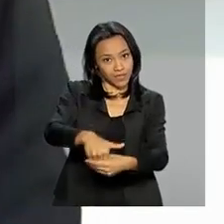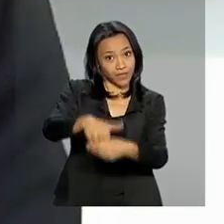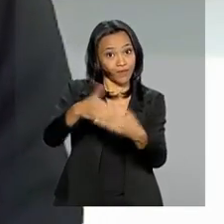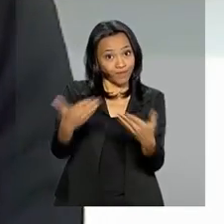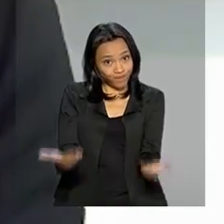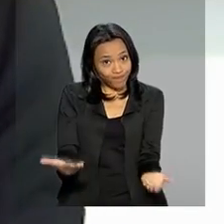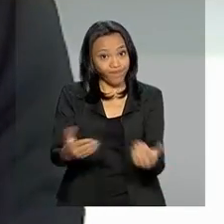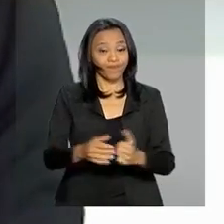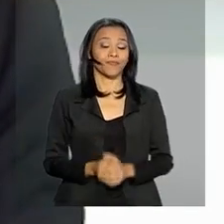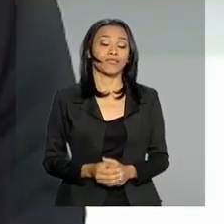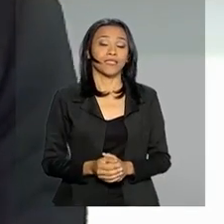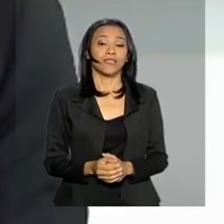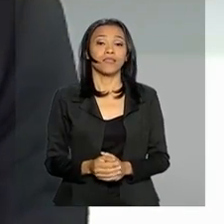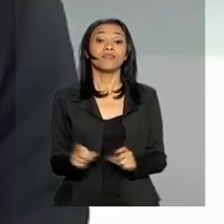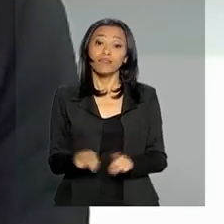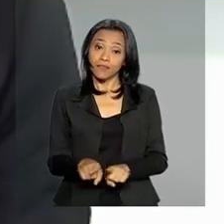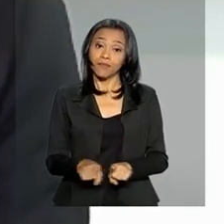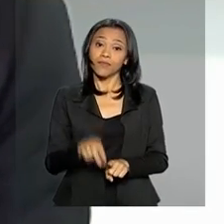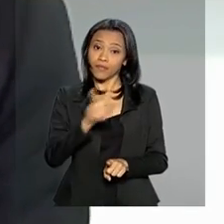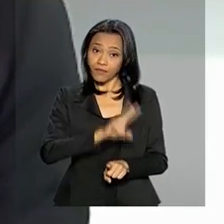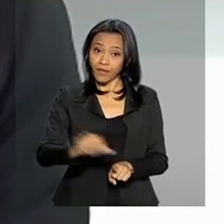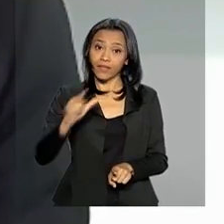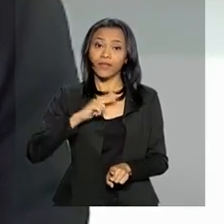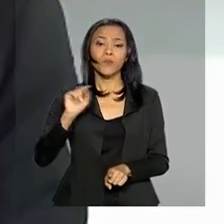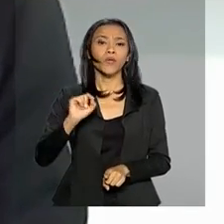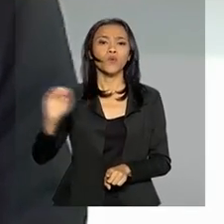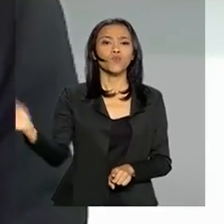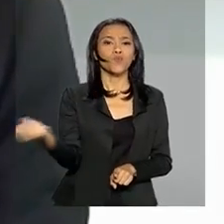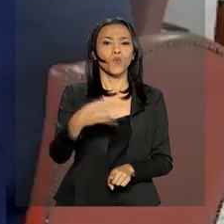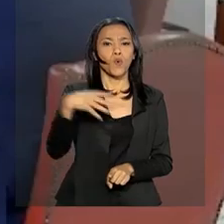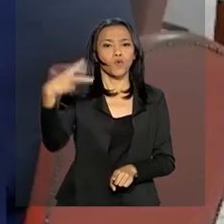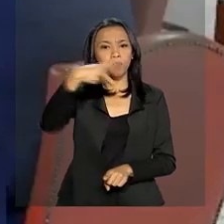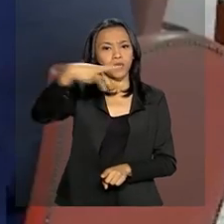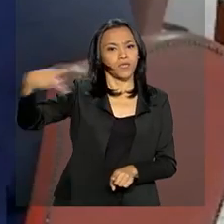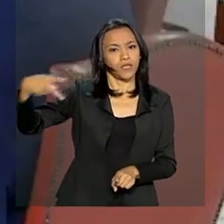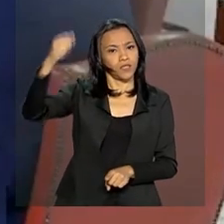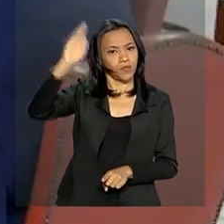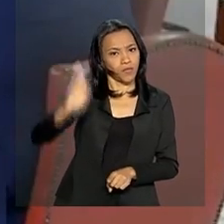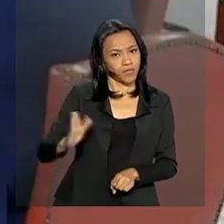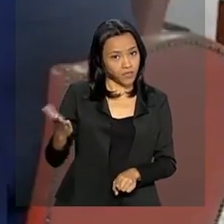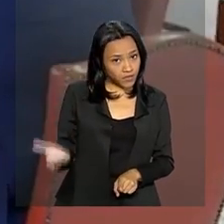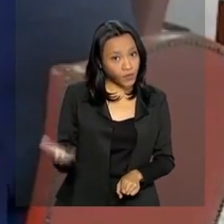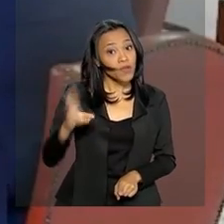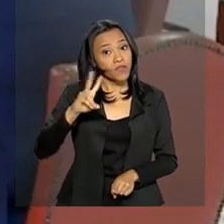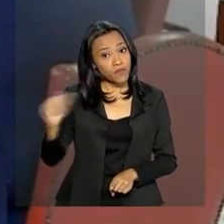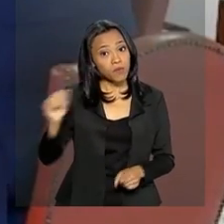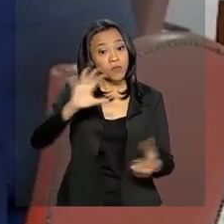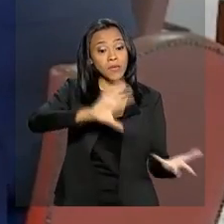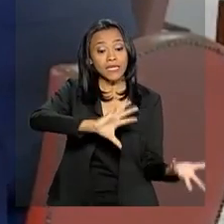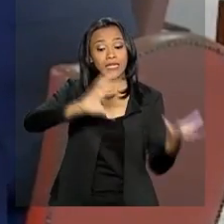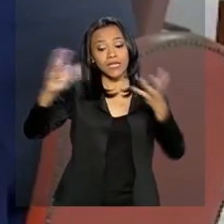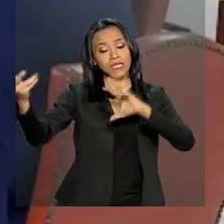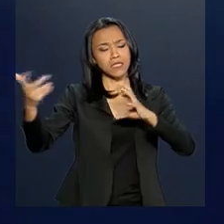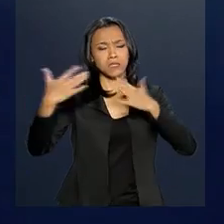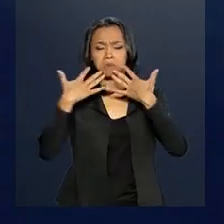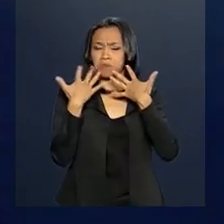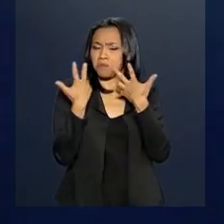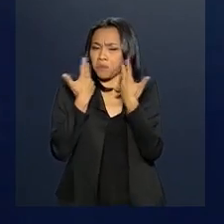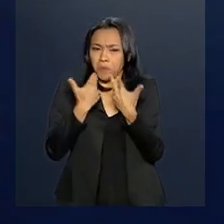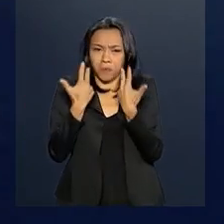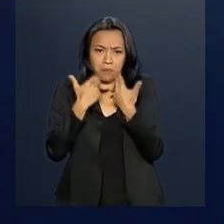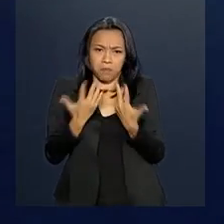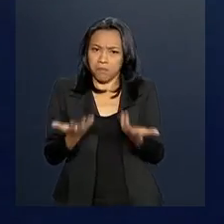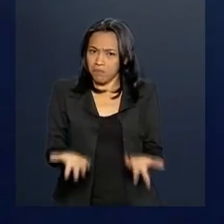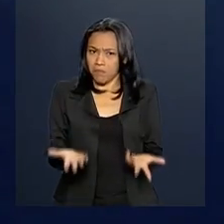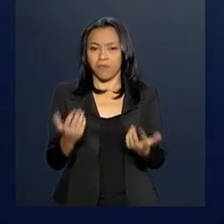naturalmente teremos um novo presidente da república e nós faremos uma transição muito tranquila em relação